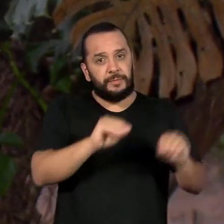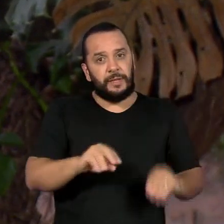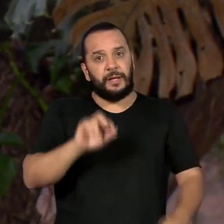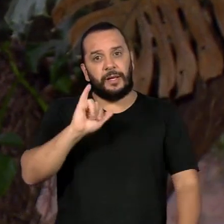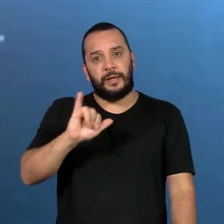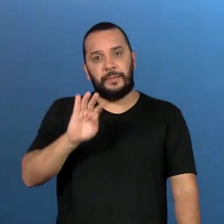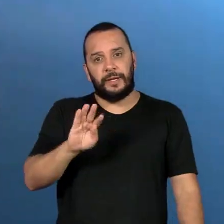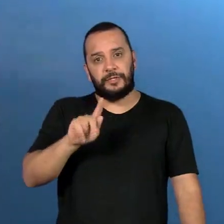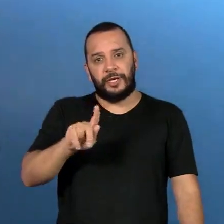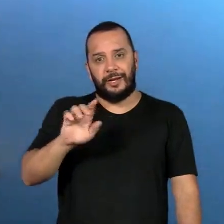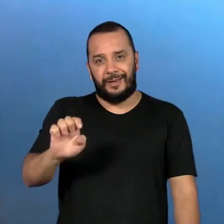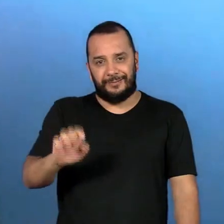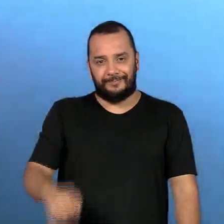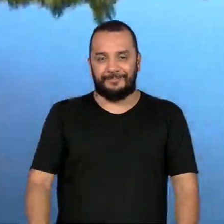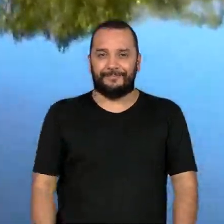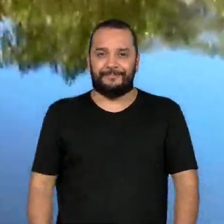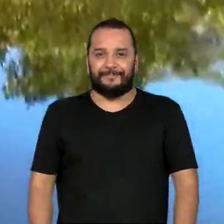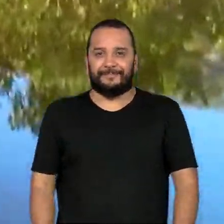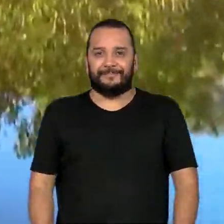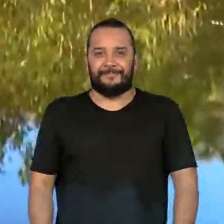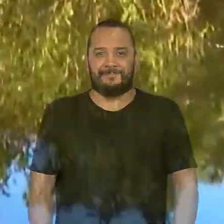Estatística.